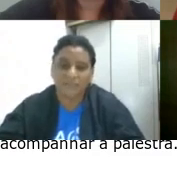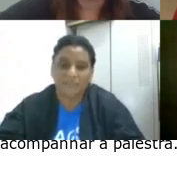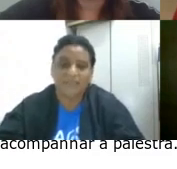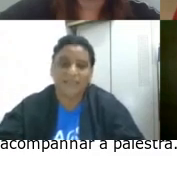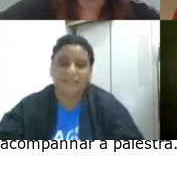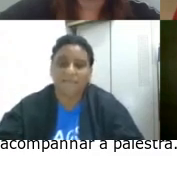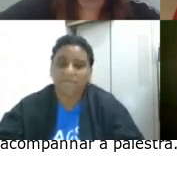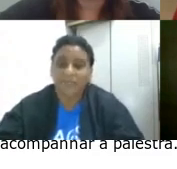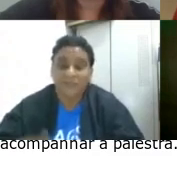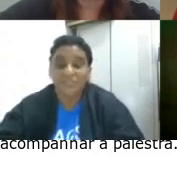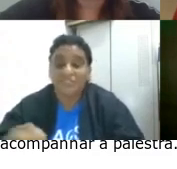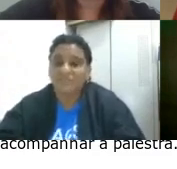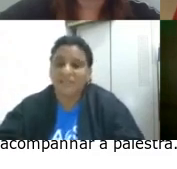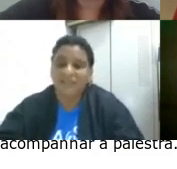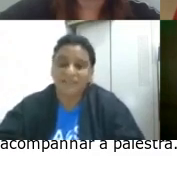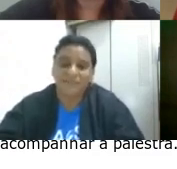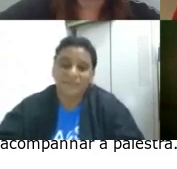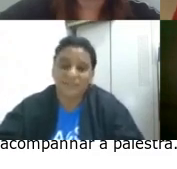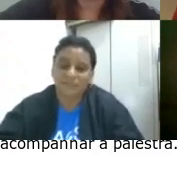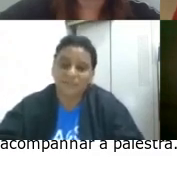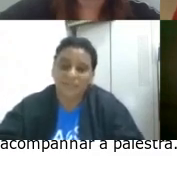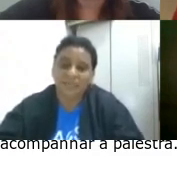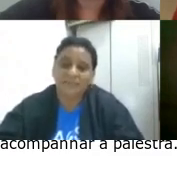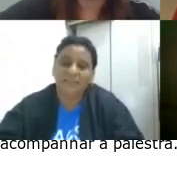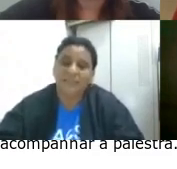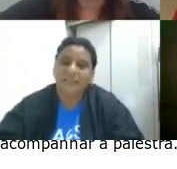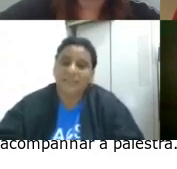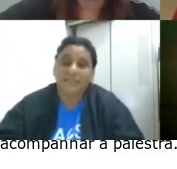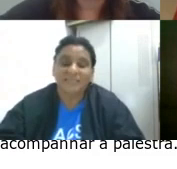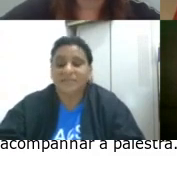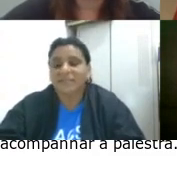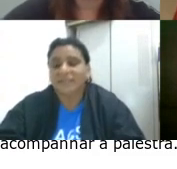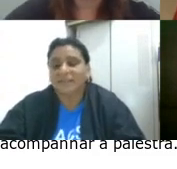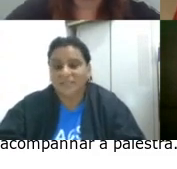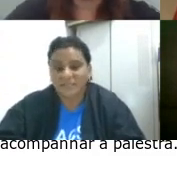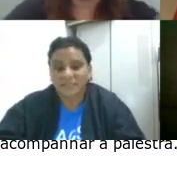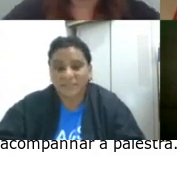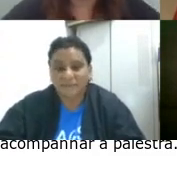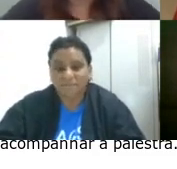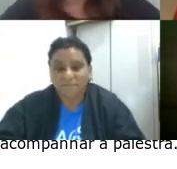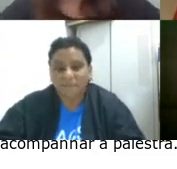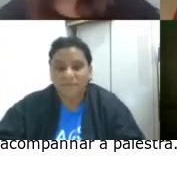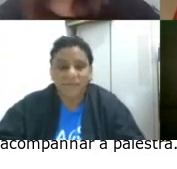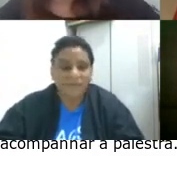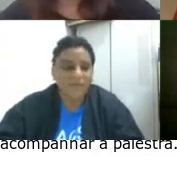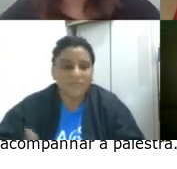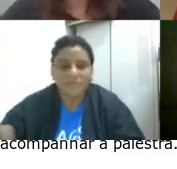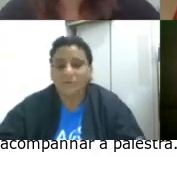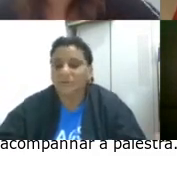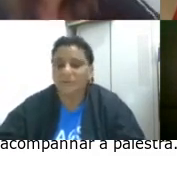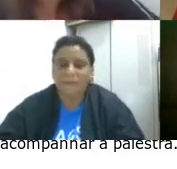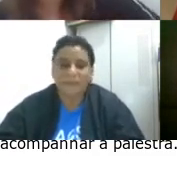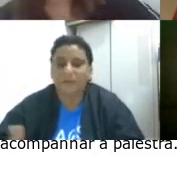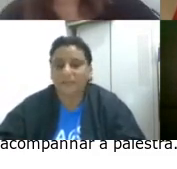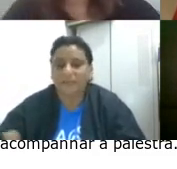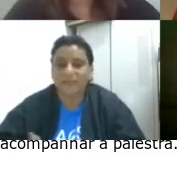durabilidade nós estamos ali todo mês e às vezes até toda semana porque um caso ou outro